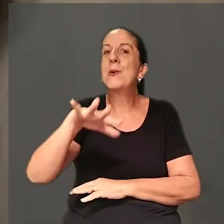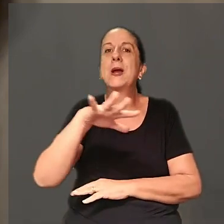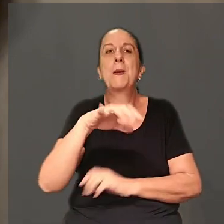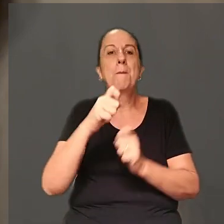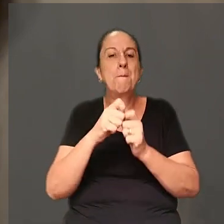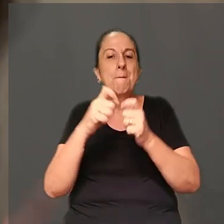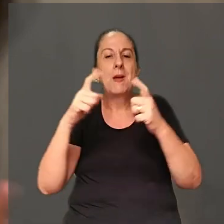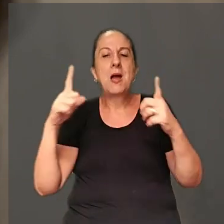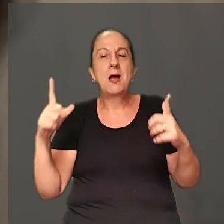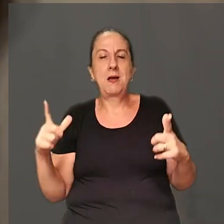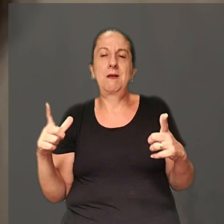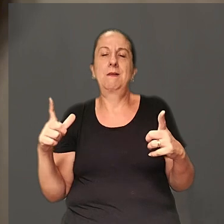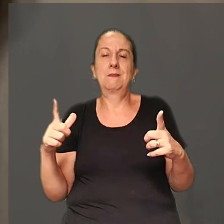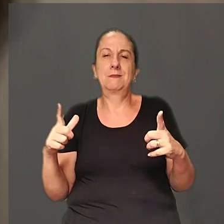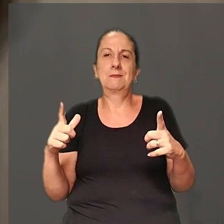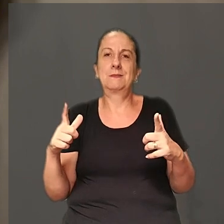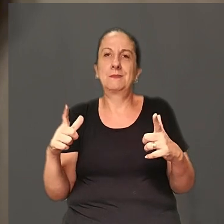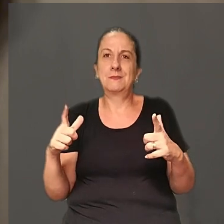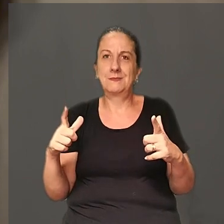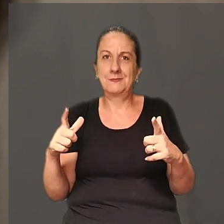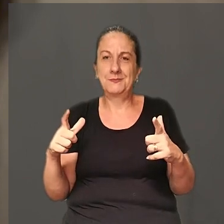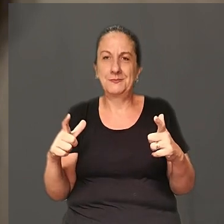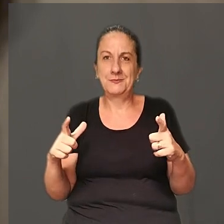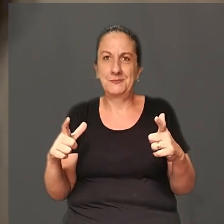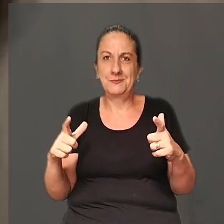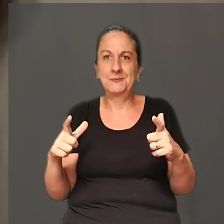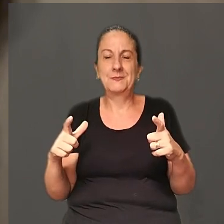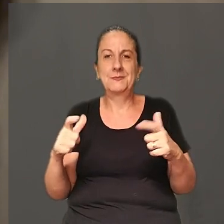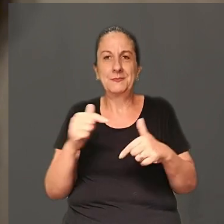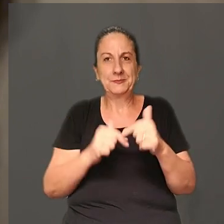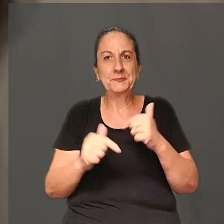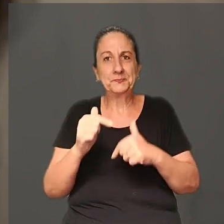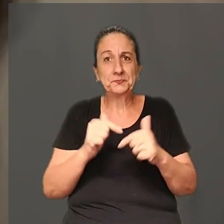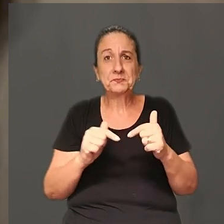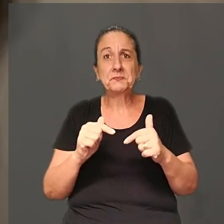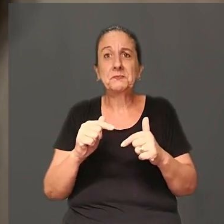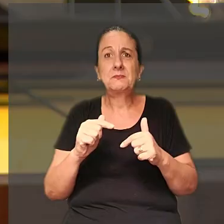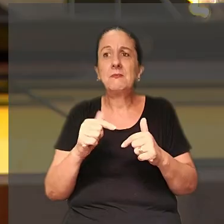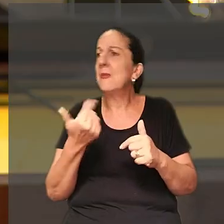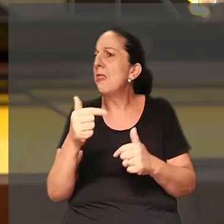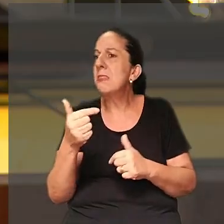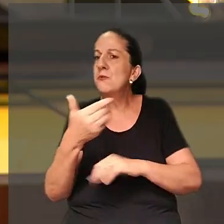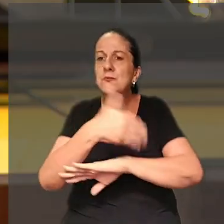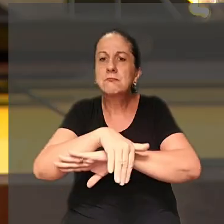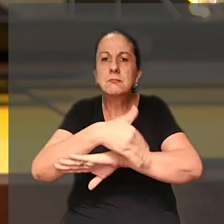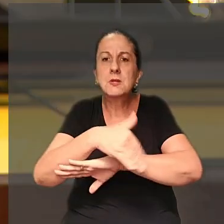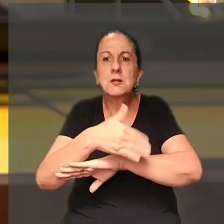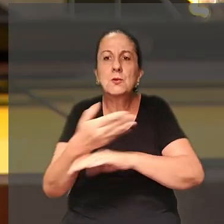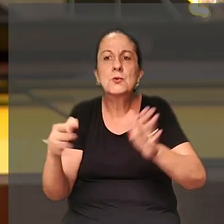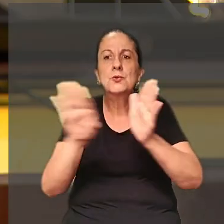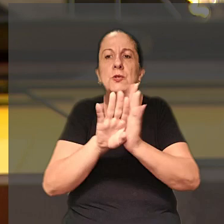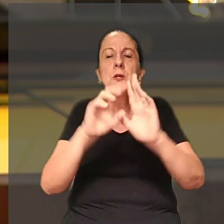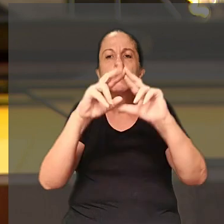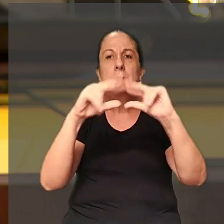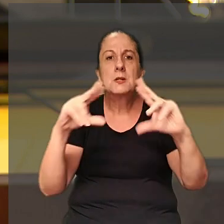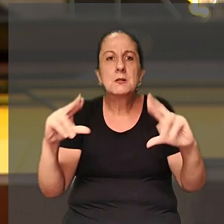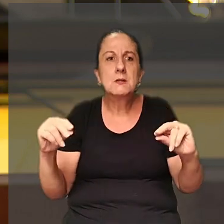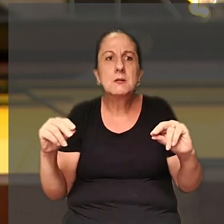teria um campo maior para andar. eu não tinha endereço quando eu cheguei em